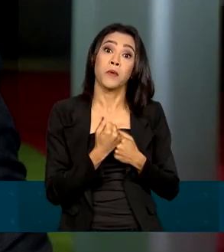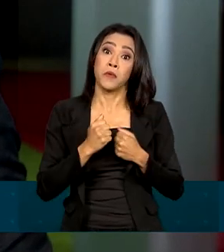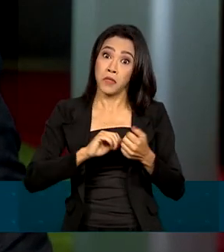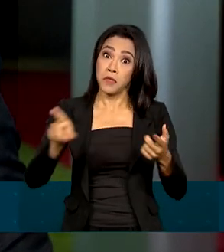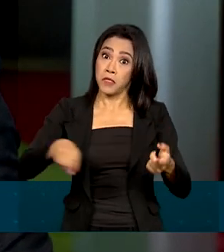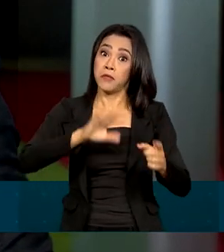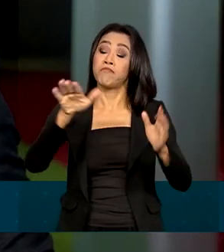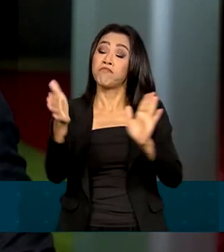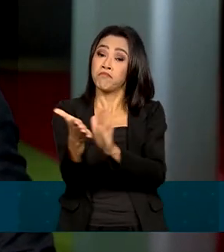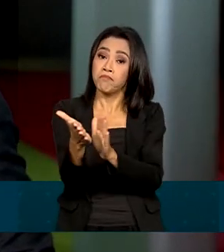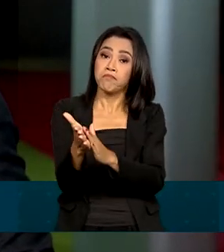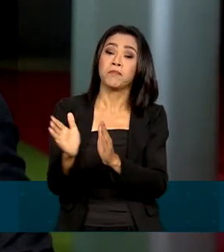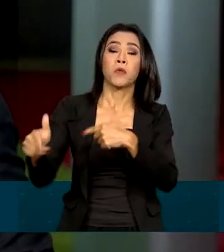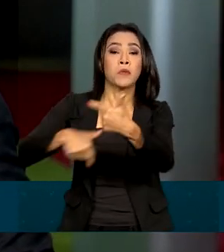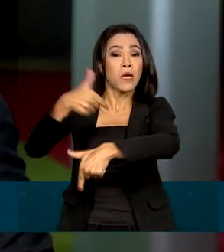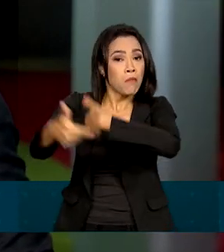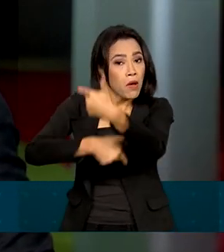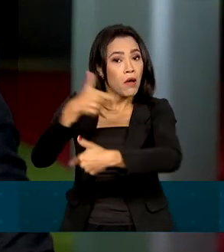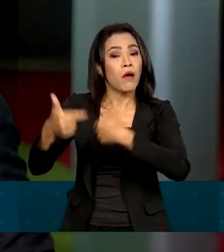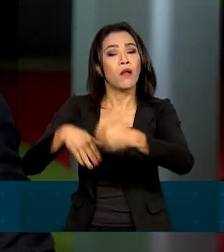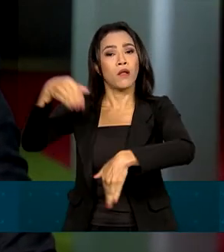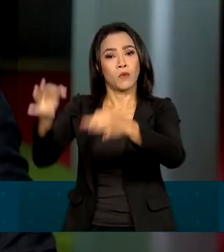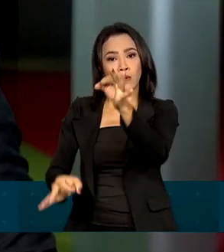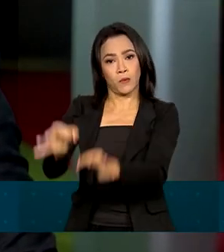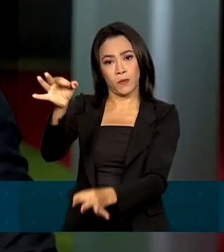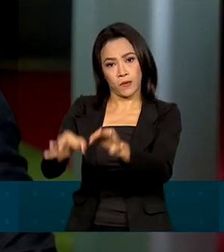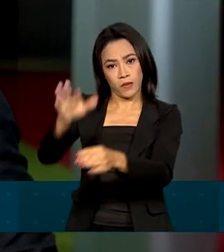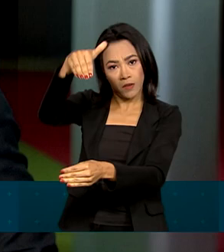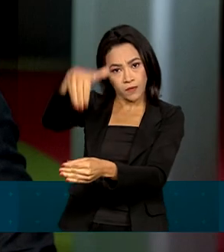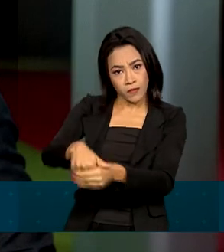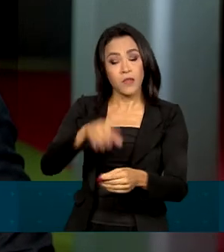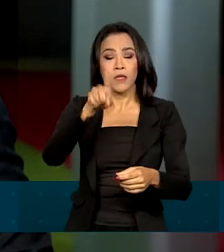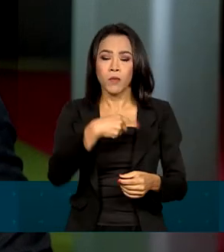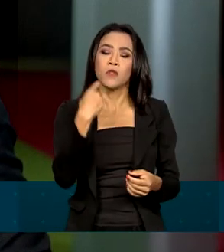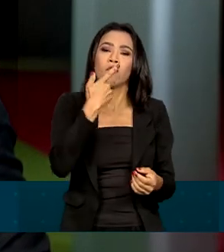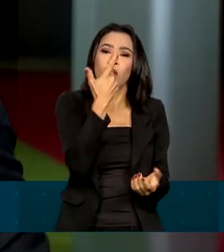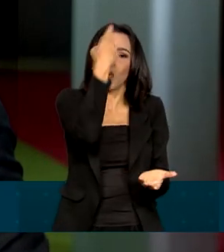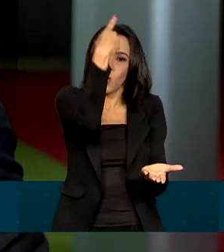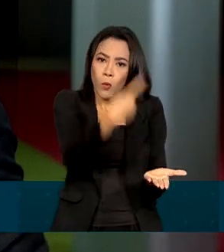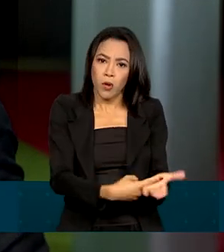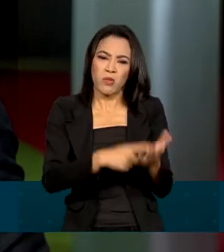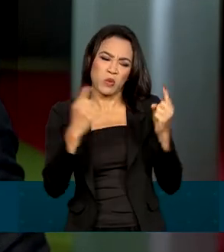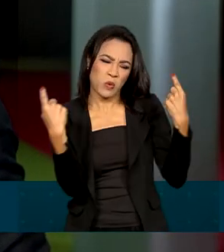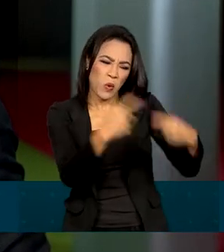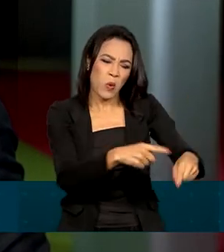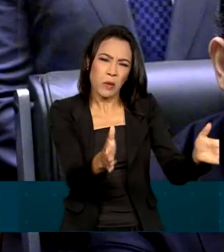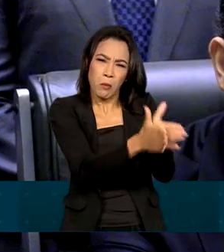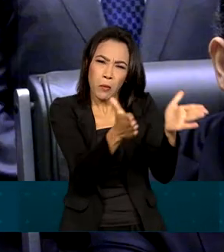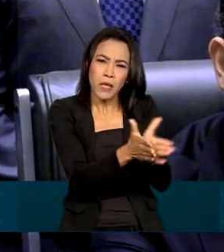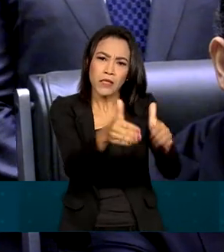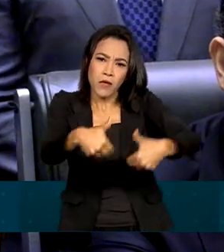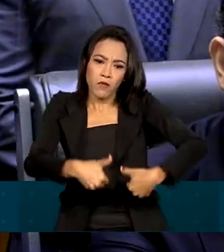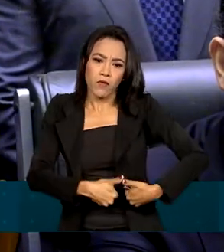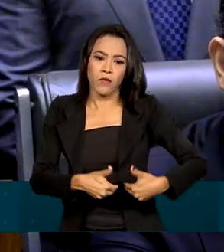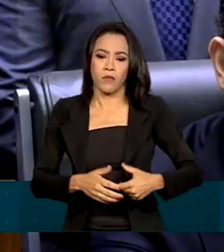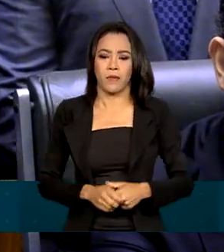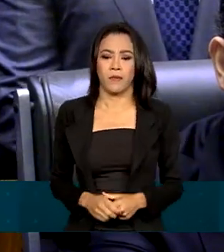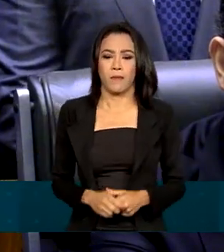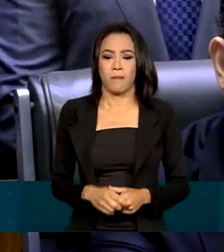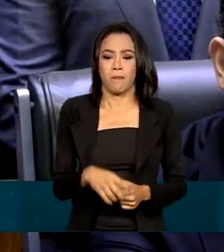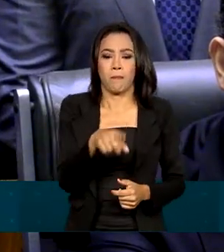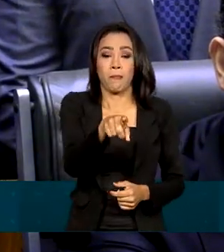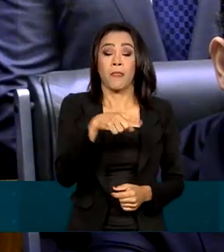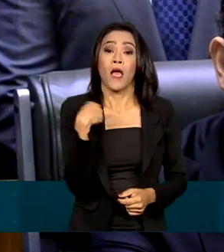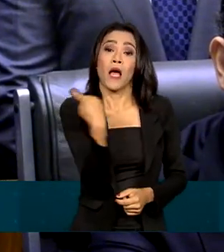da Justiça Eleitoral. Na sequência, reafirmou o compromisso em combater a miséria e a fome. Nossas primeiras ações